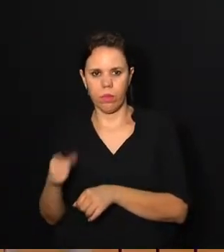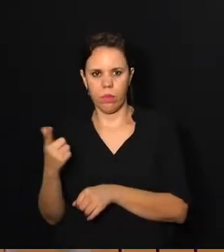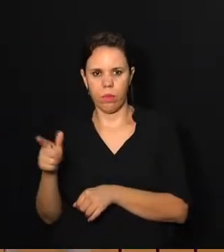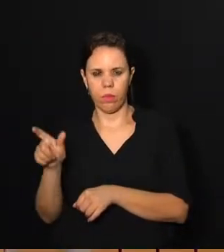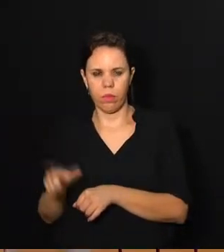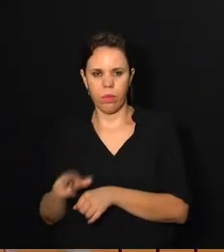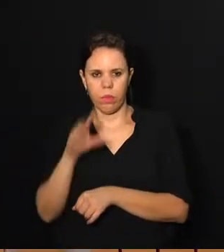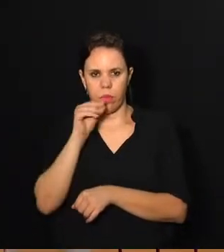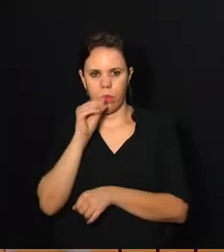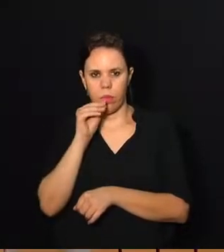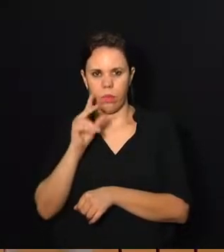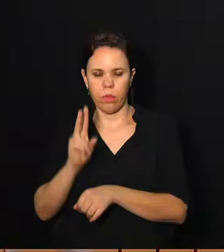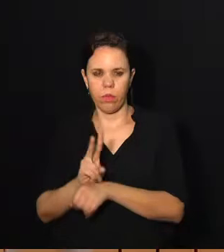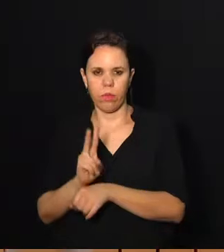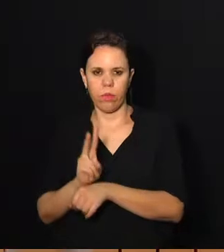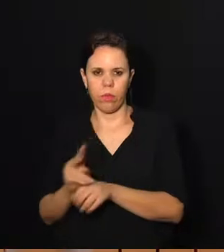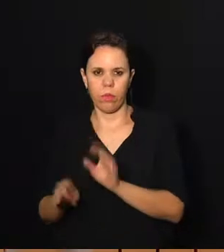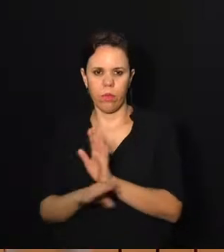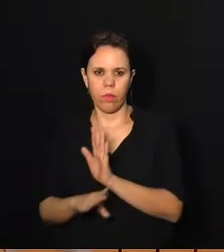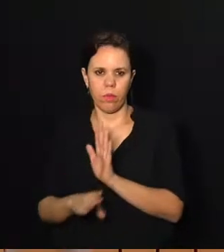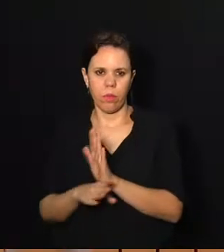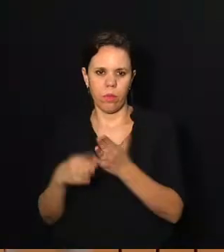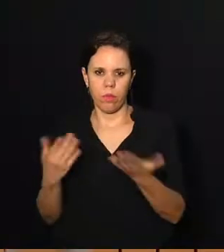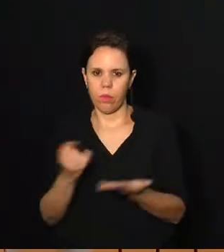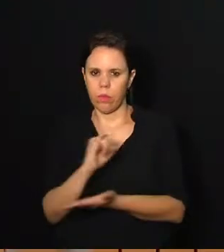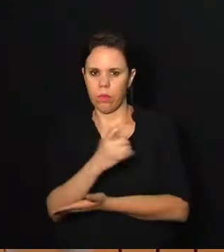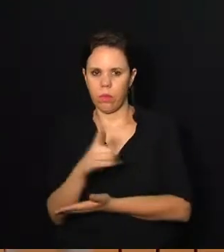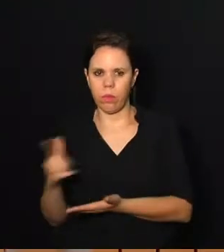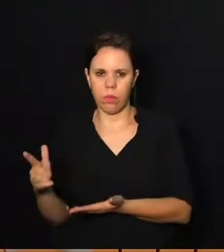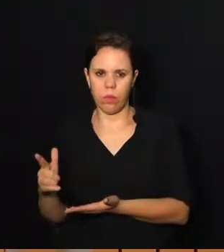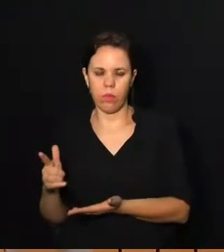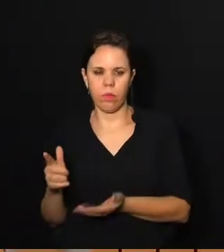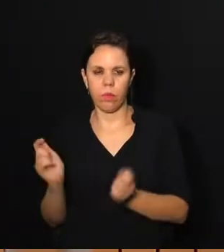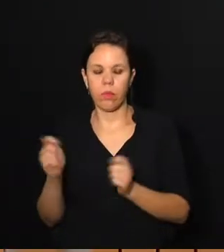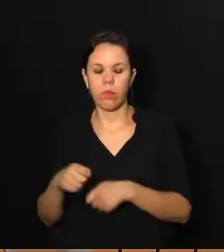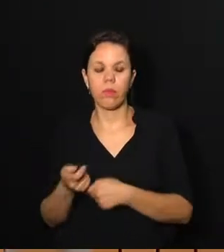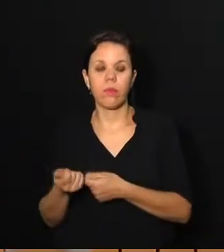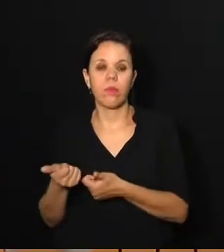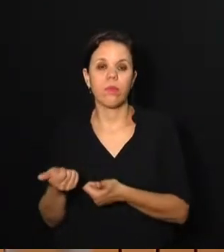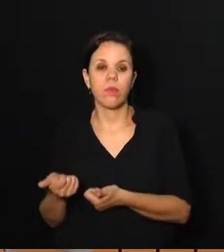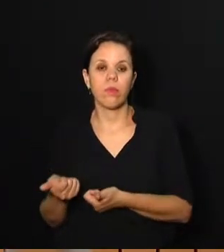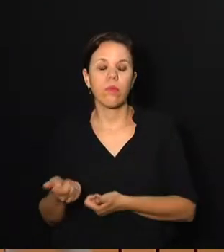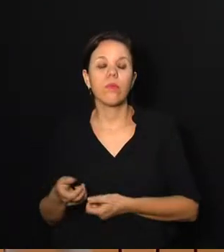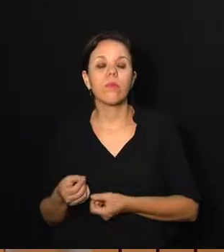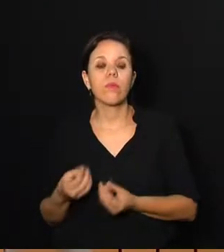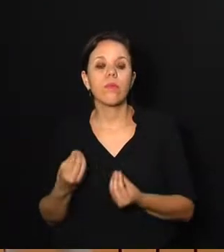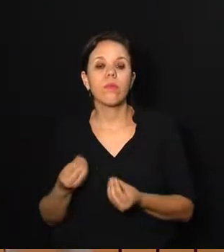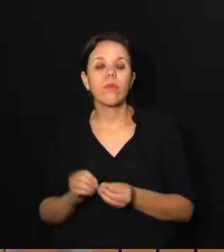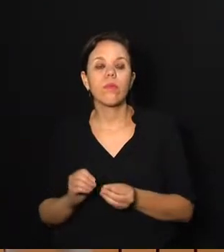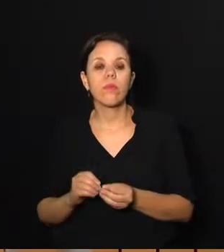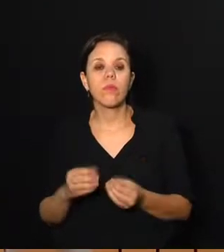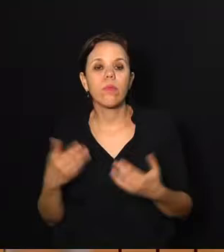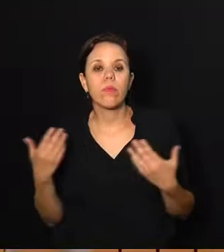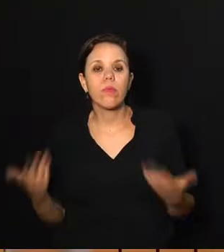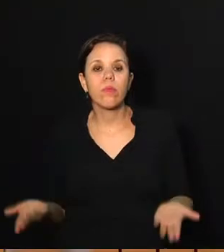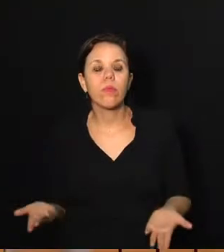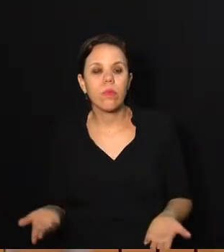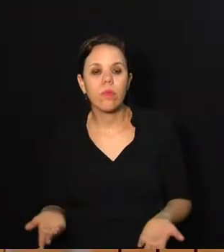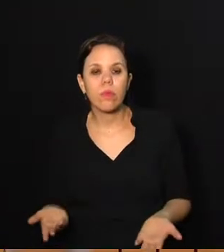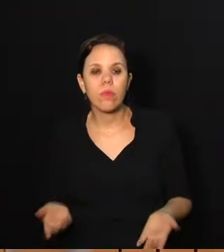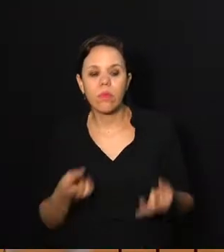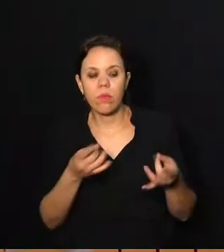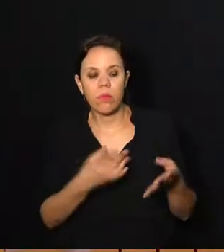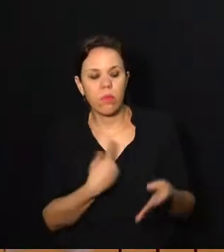outra funcionária que temos. Se não tivéssemos essa condição, teria que fazer o quê?